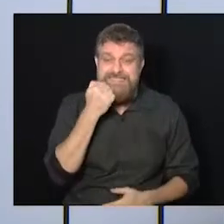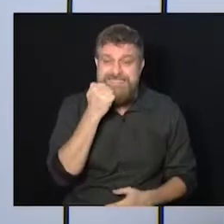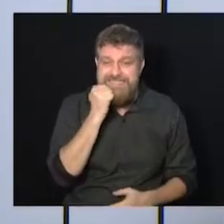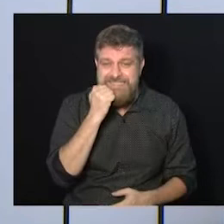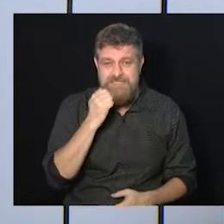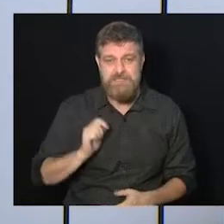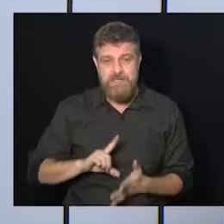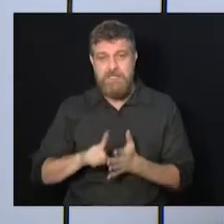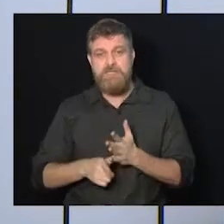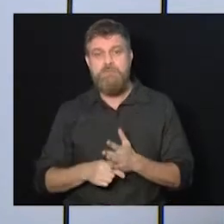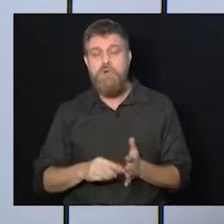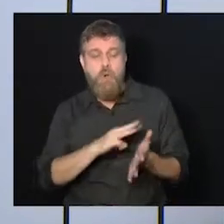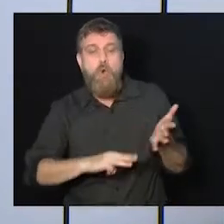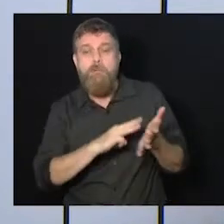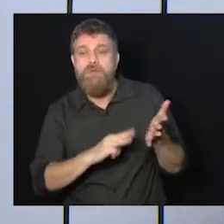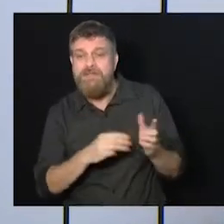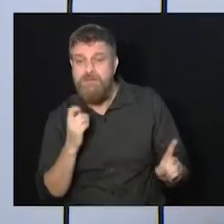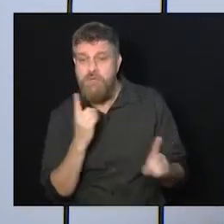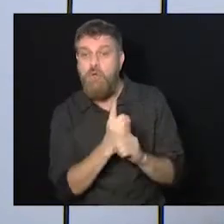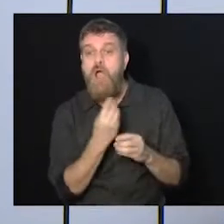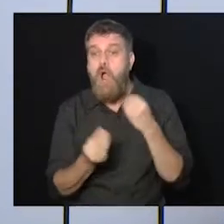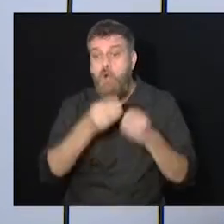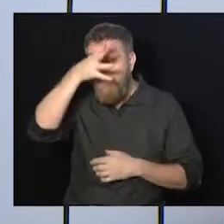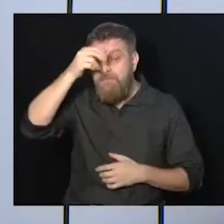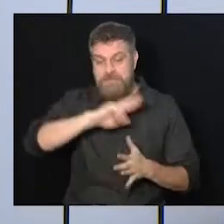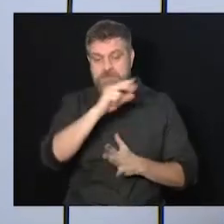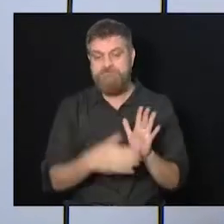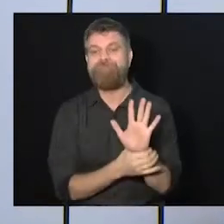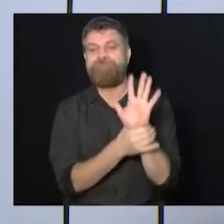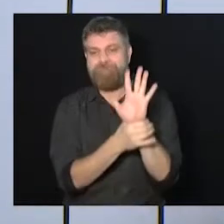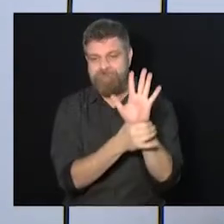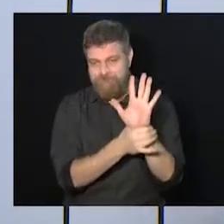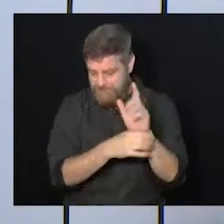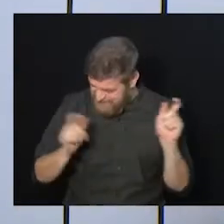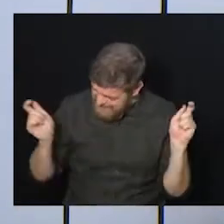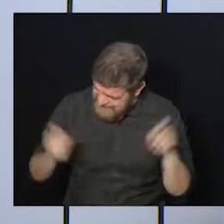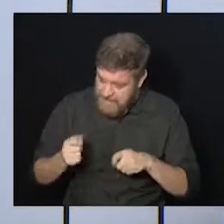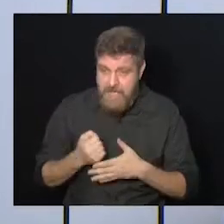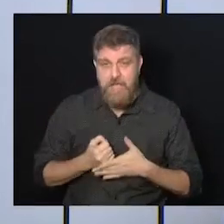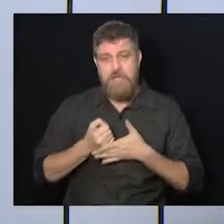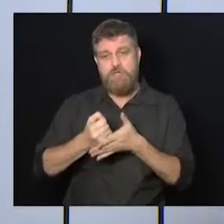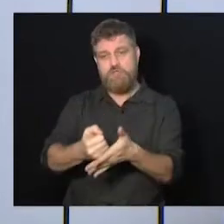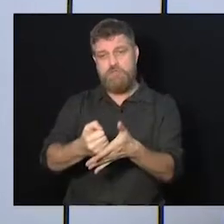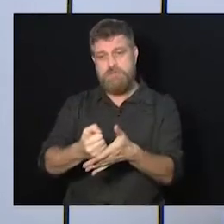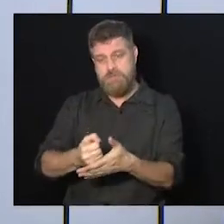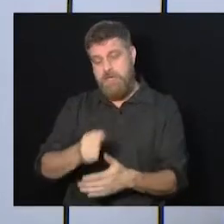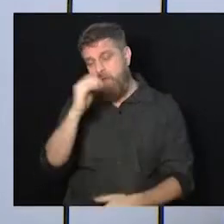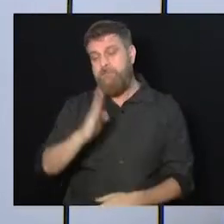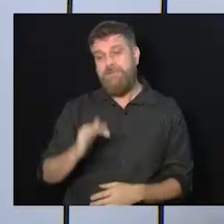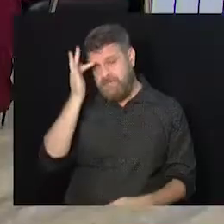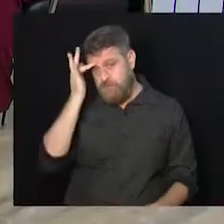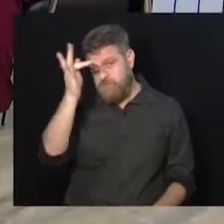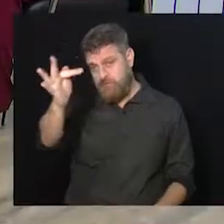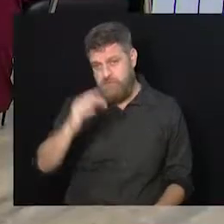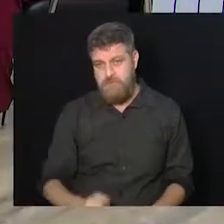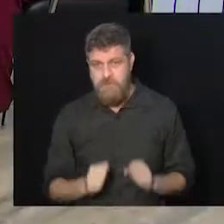encontrar um modelo de exploração sustentável da Amazônia que é possível e pode ajudar muito no futuro desse país. É